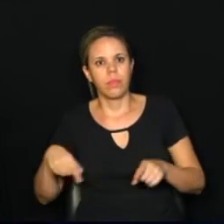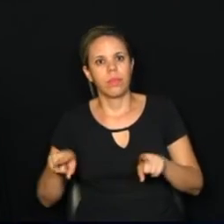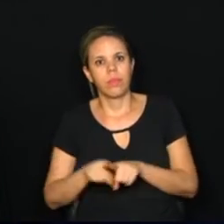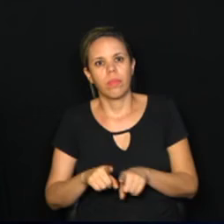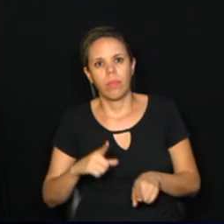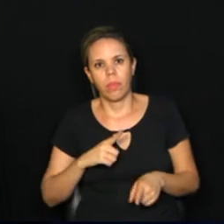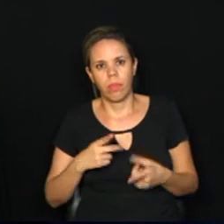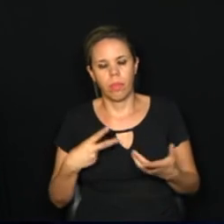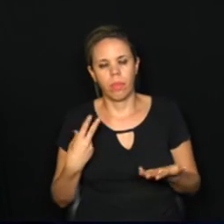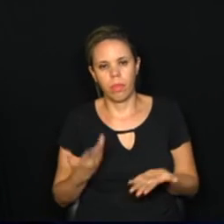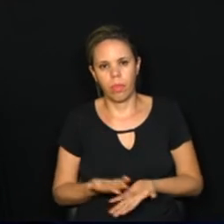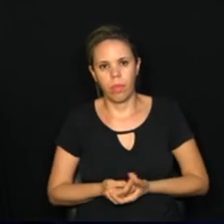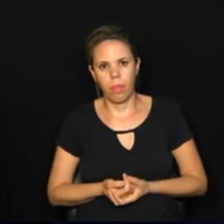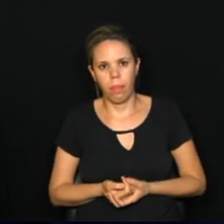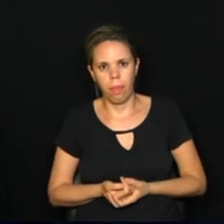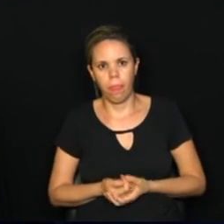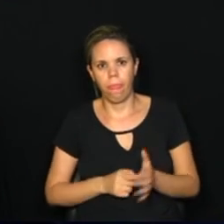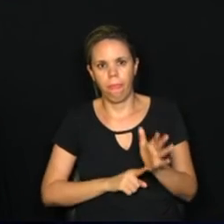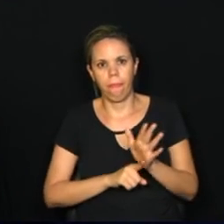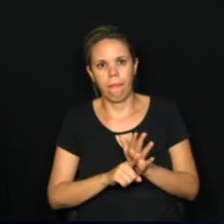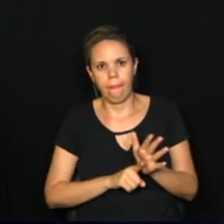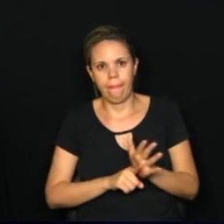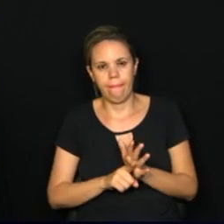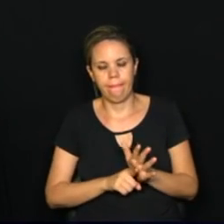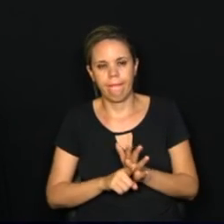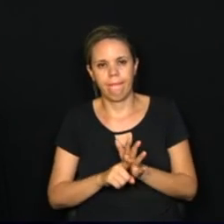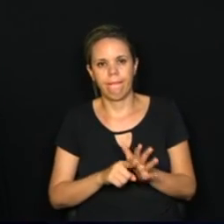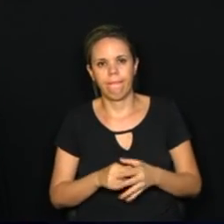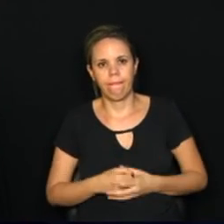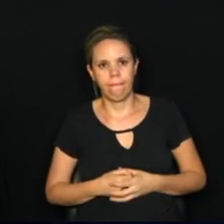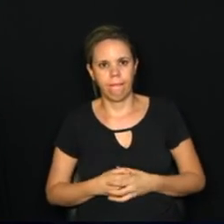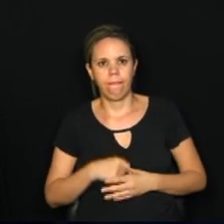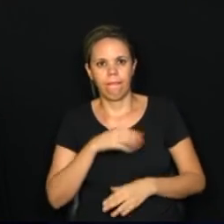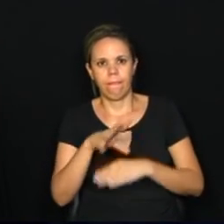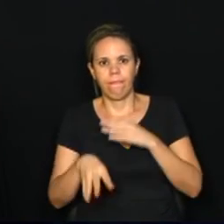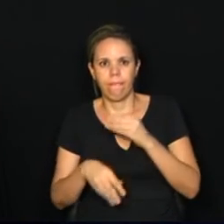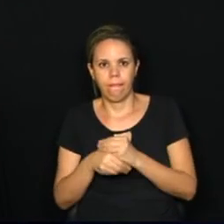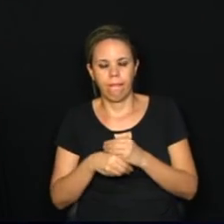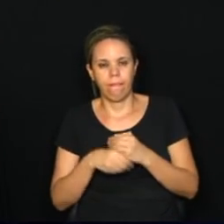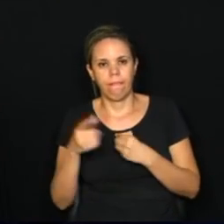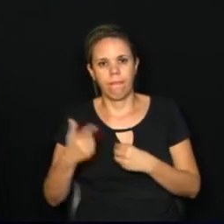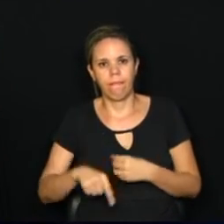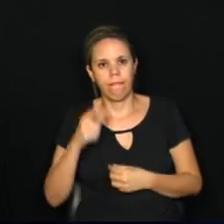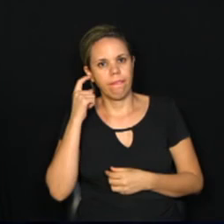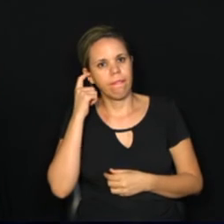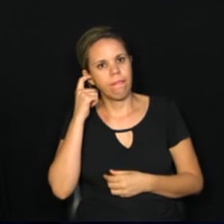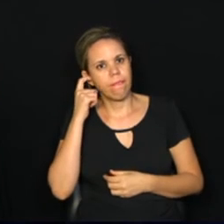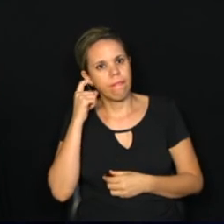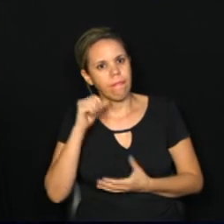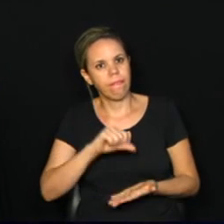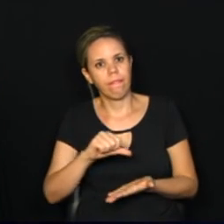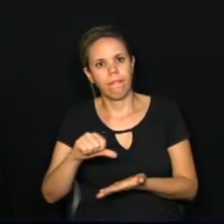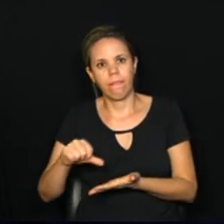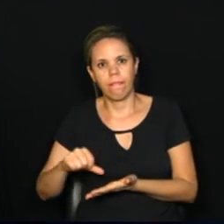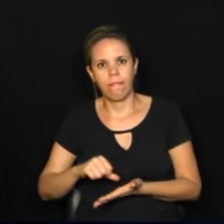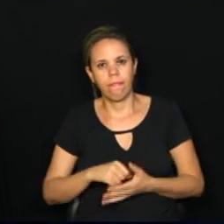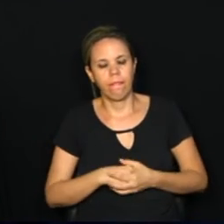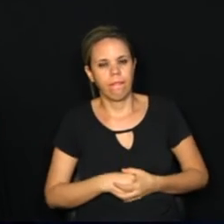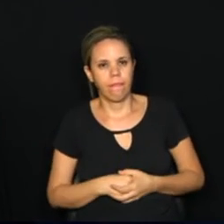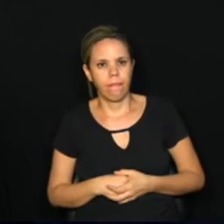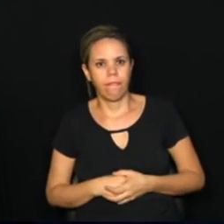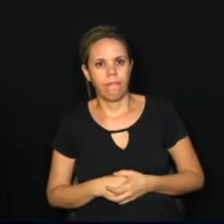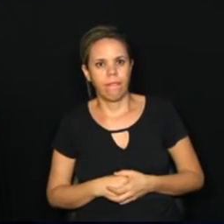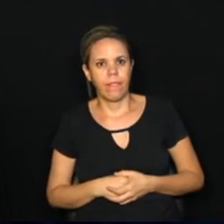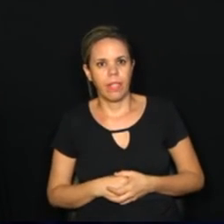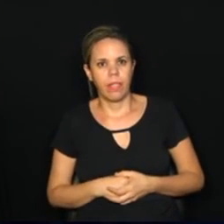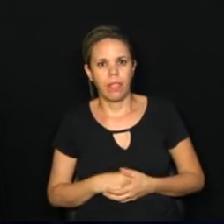vereador, um estudo sobre a possibilidade de implantação de mais um reservatório na região da bacia